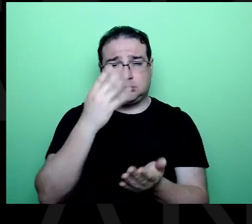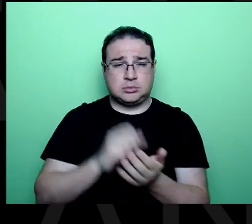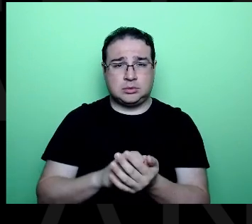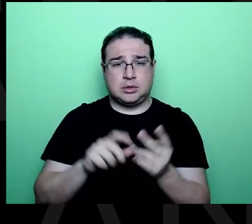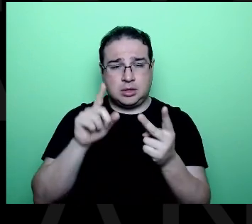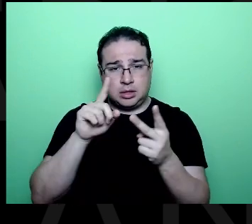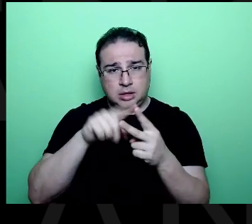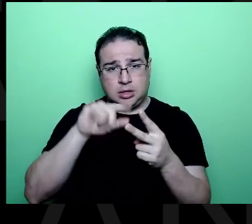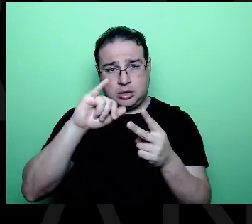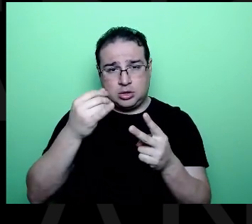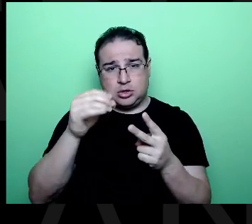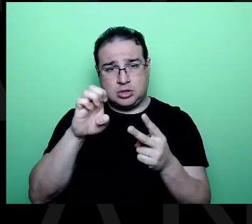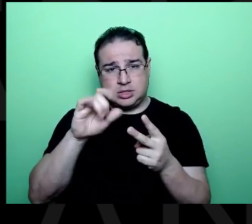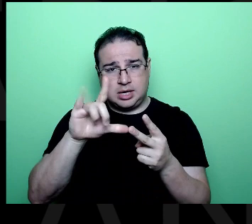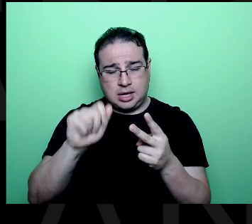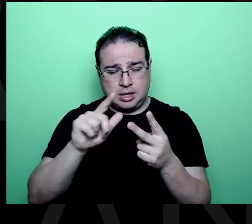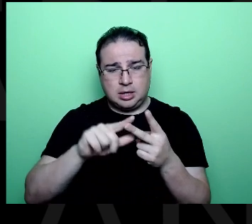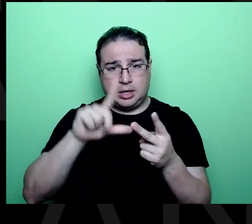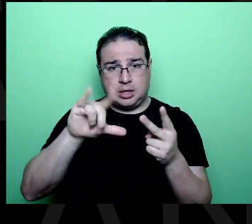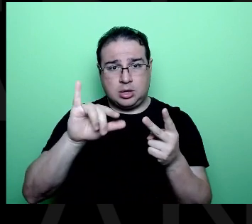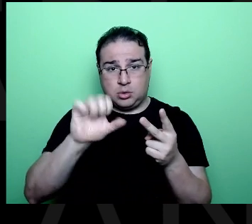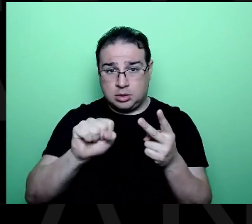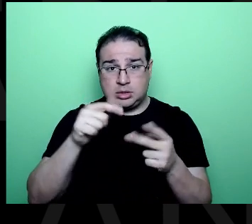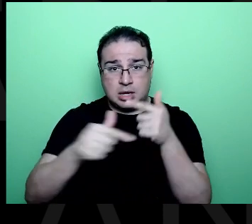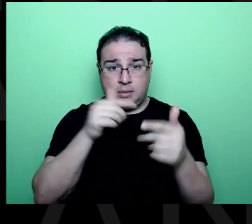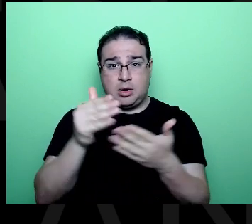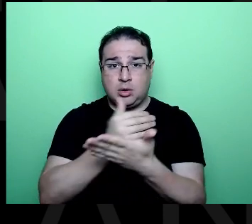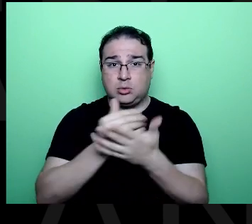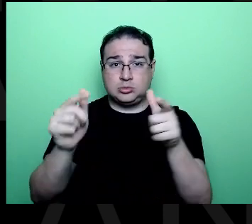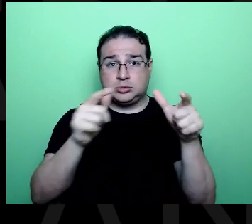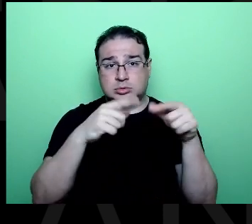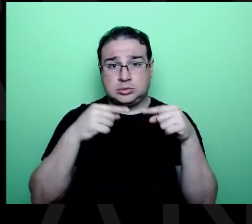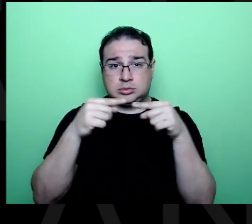o trabalho que está sendo feito. Alguns lugares eles estavam